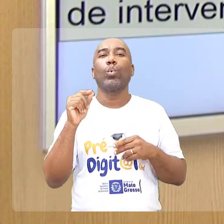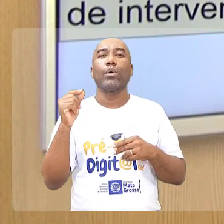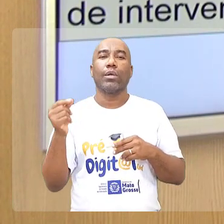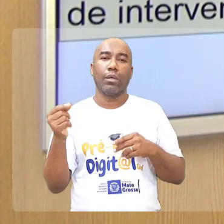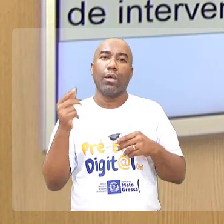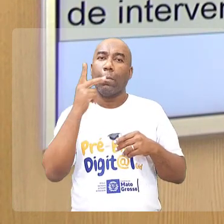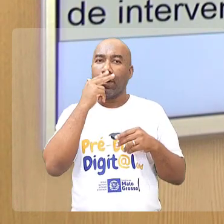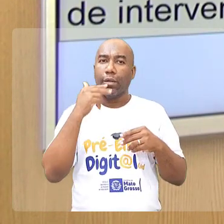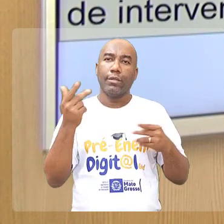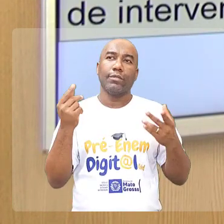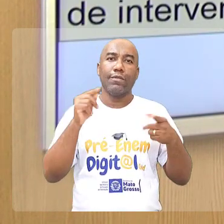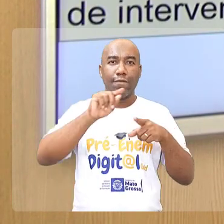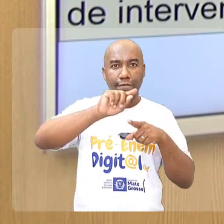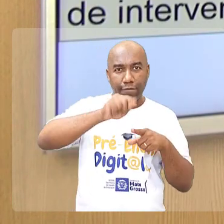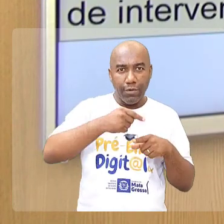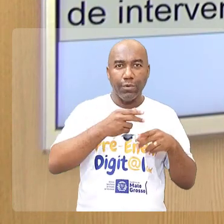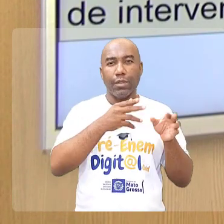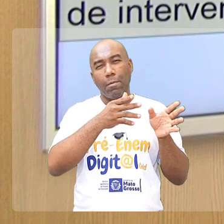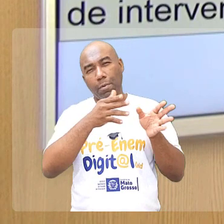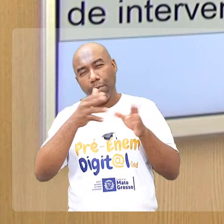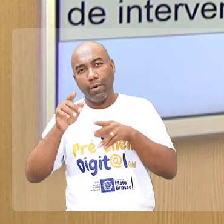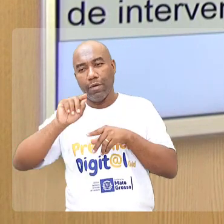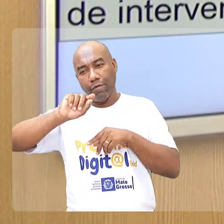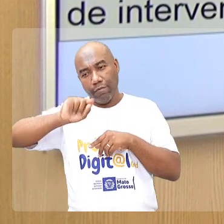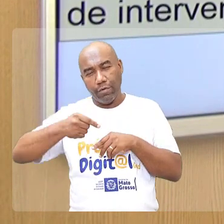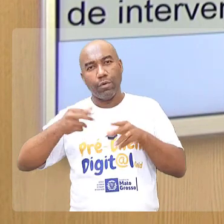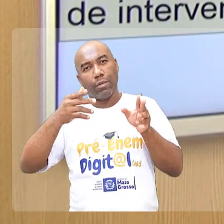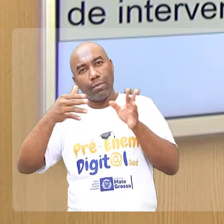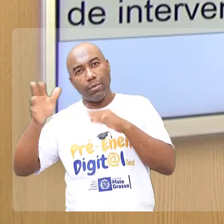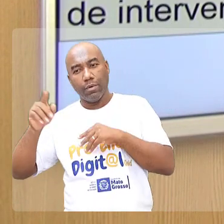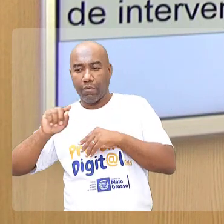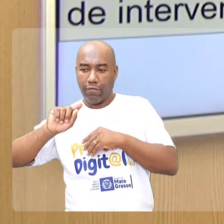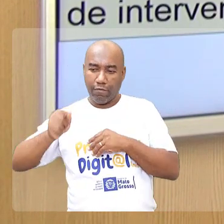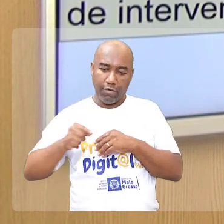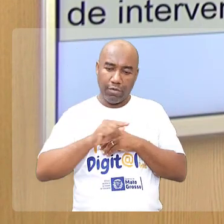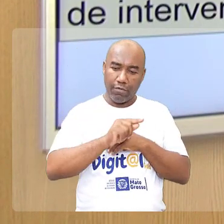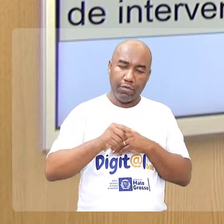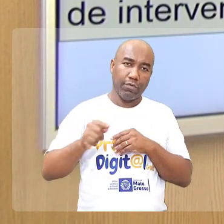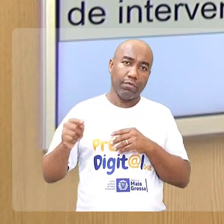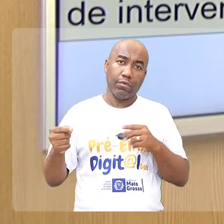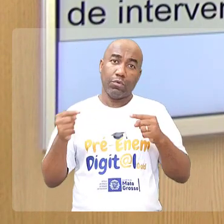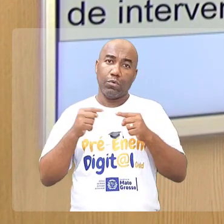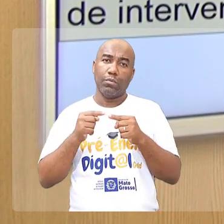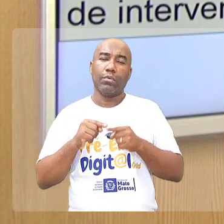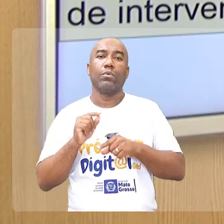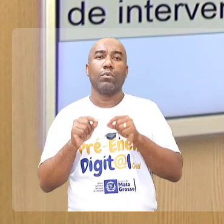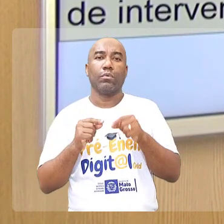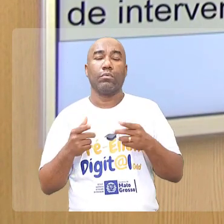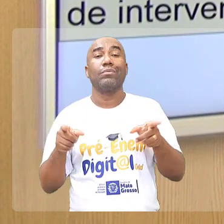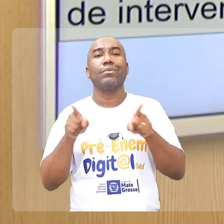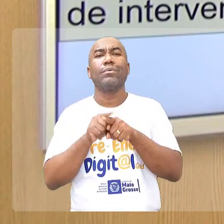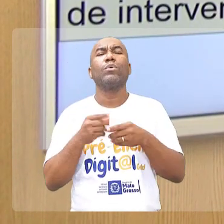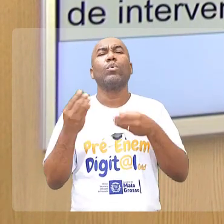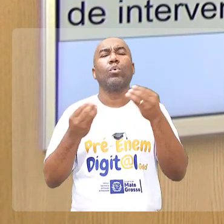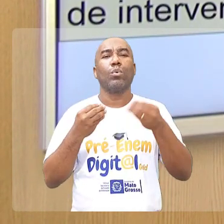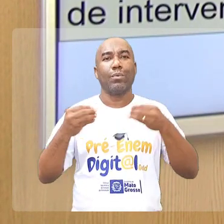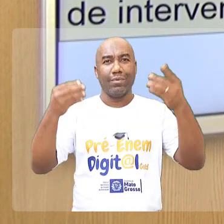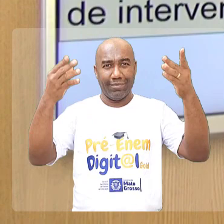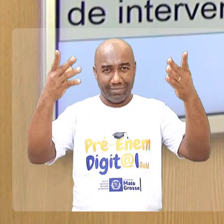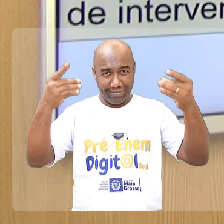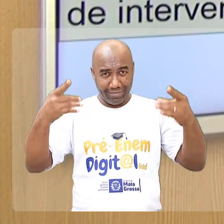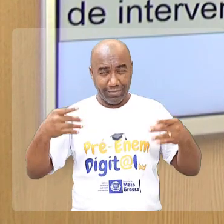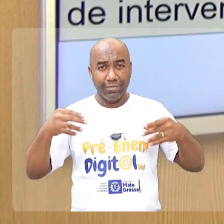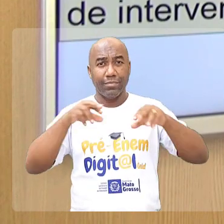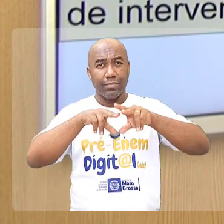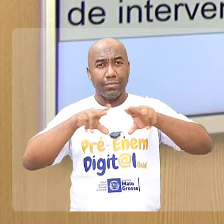listinha, certo? Então você vai escrever um pouquinho mais naquela parte. Ou há pessoas que dizem da seguinte forma: o detalhamento é